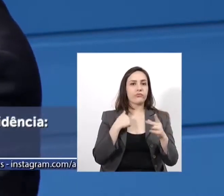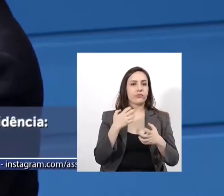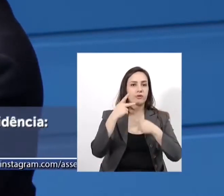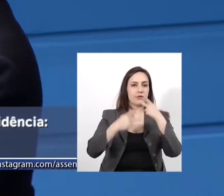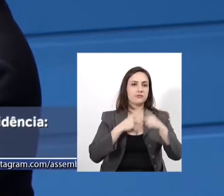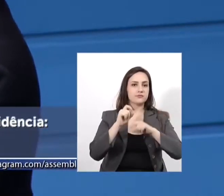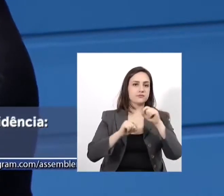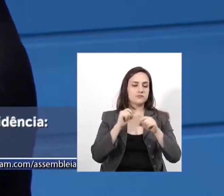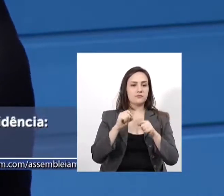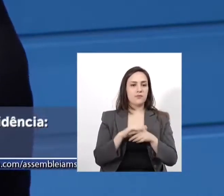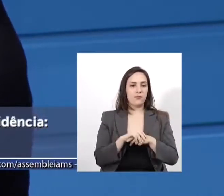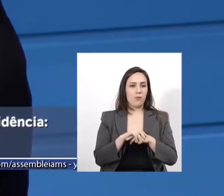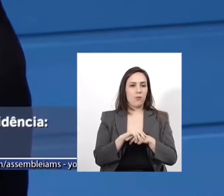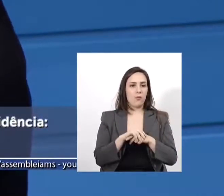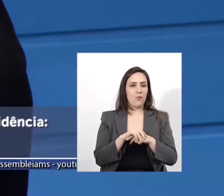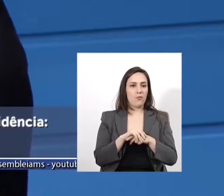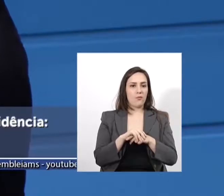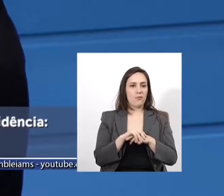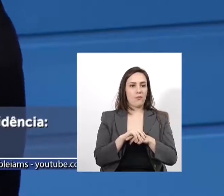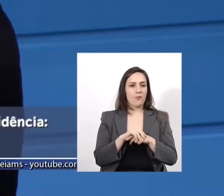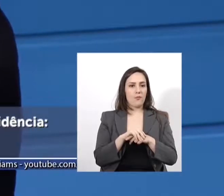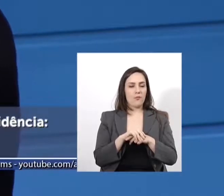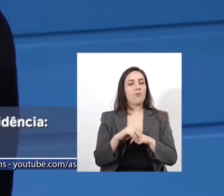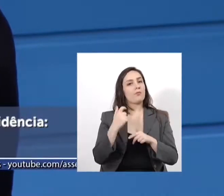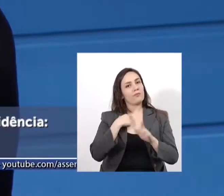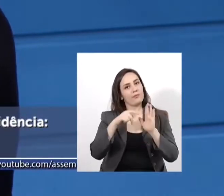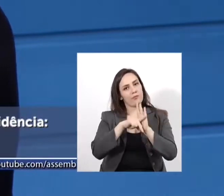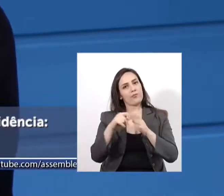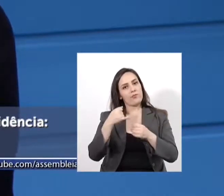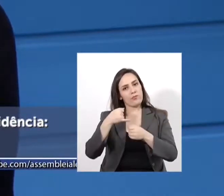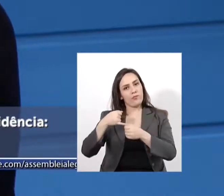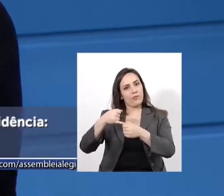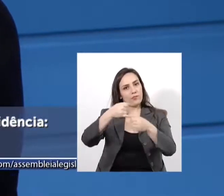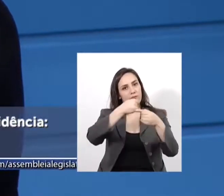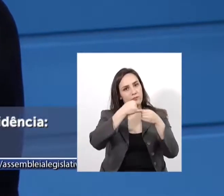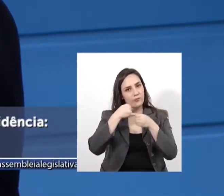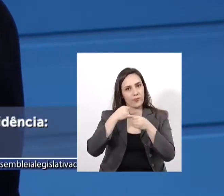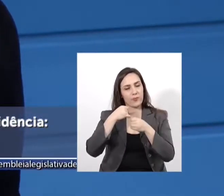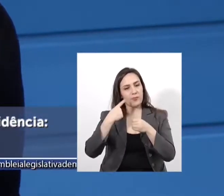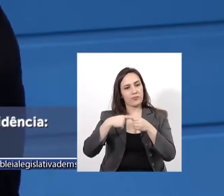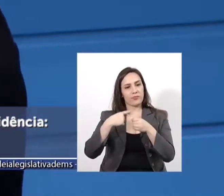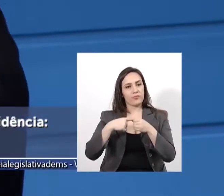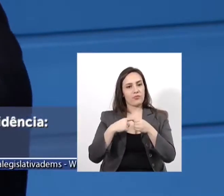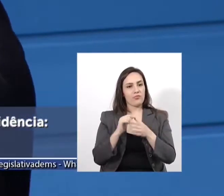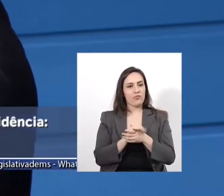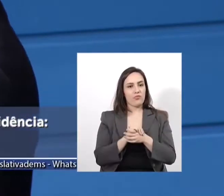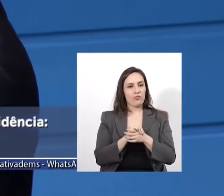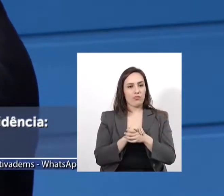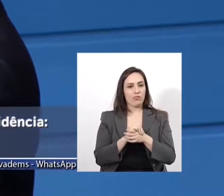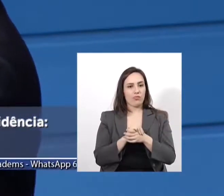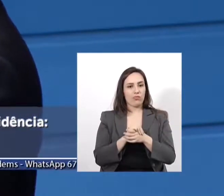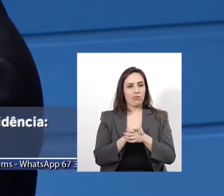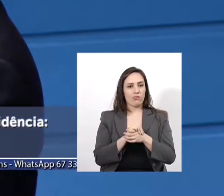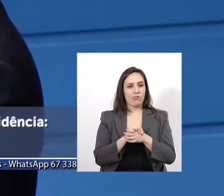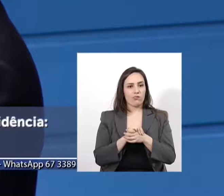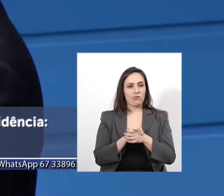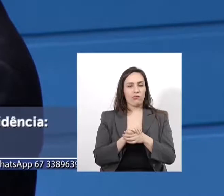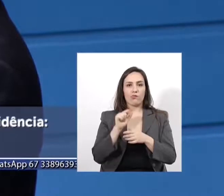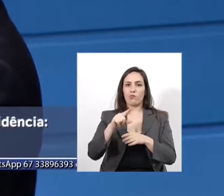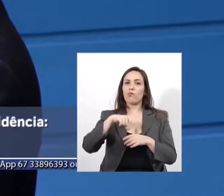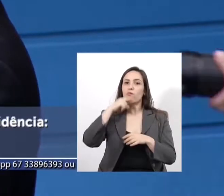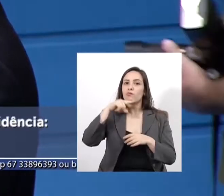popular, né, que eu, como venho do interior, eu sempre ouvi dizer que não dá para fazer omelete sem quebrar